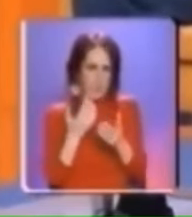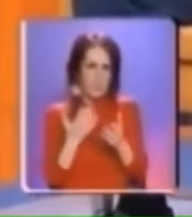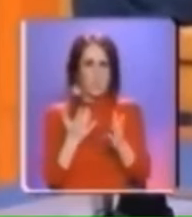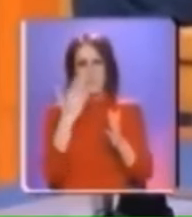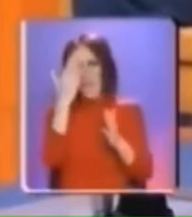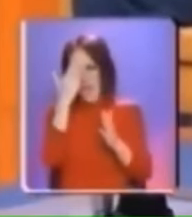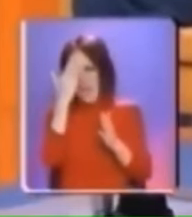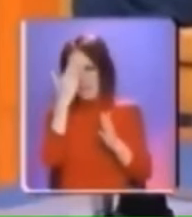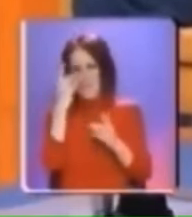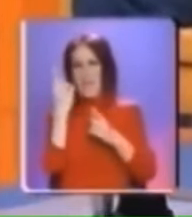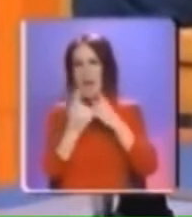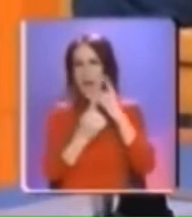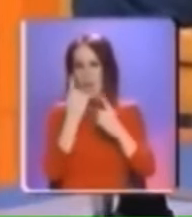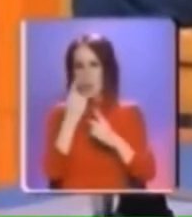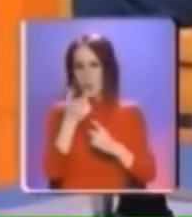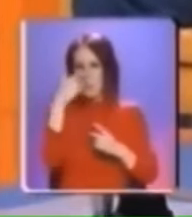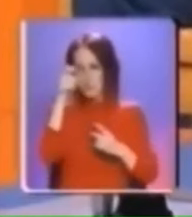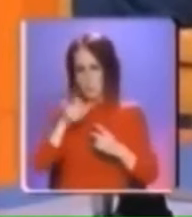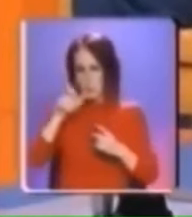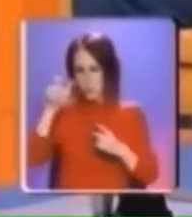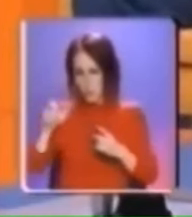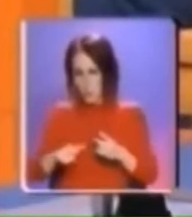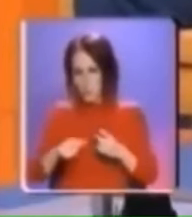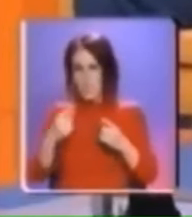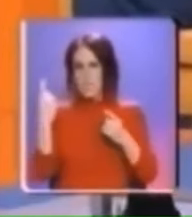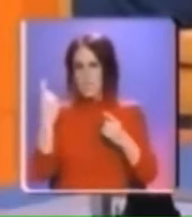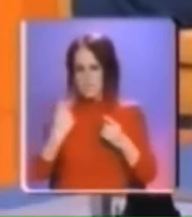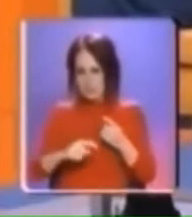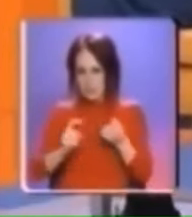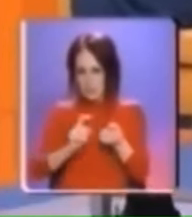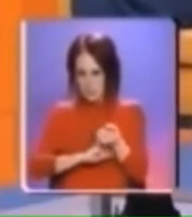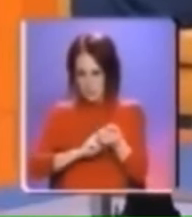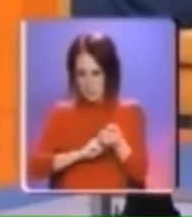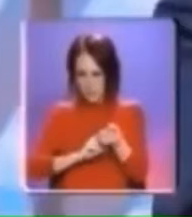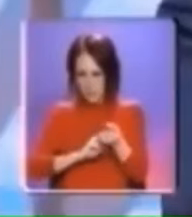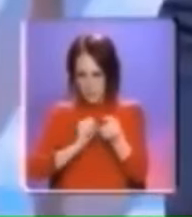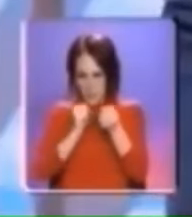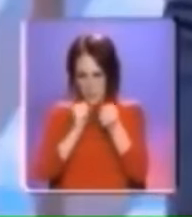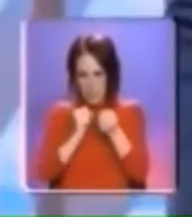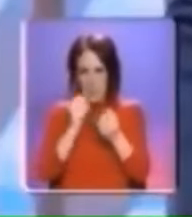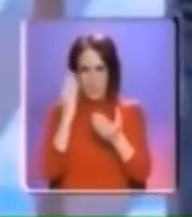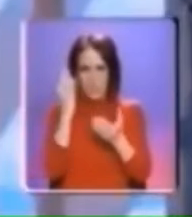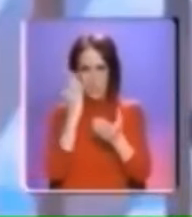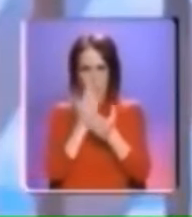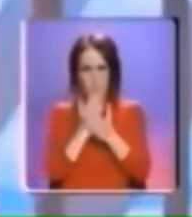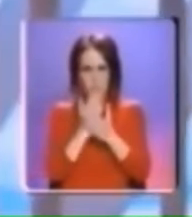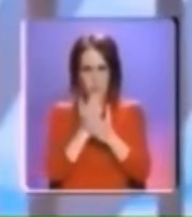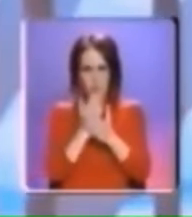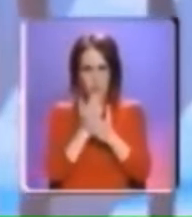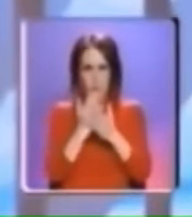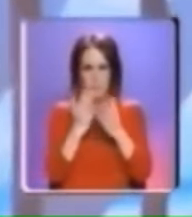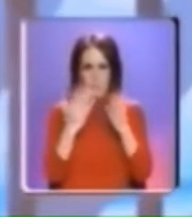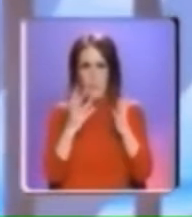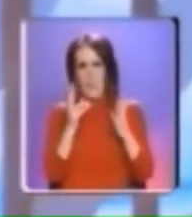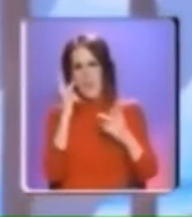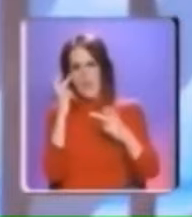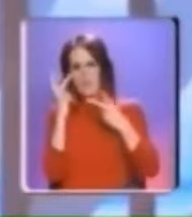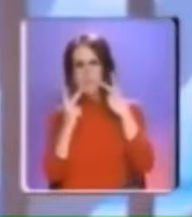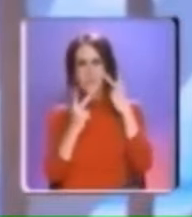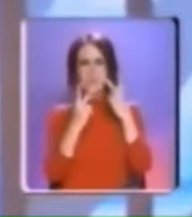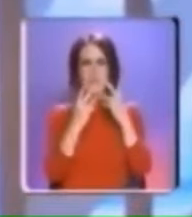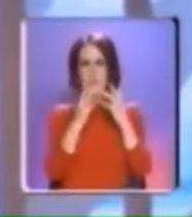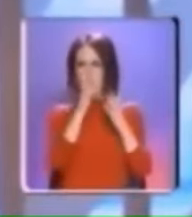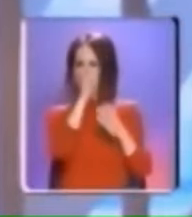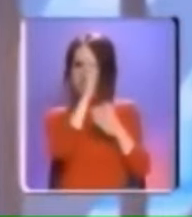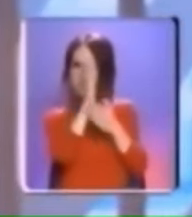contrária àquela tomada pelo meu colega juiz que eh mandou arquivar o processo e